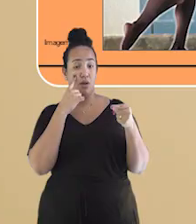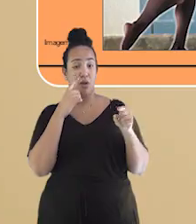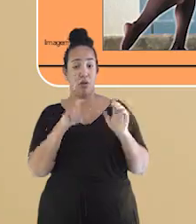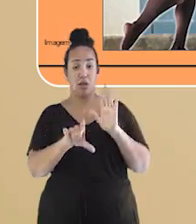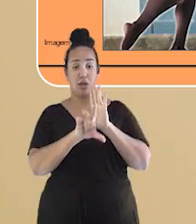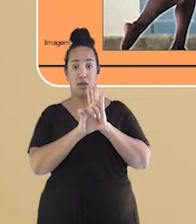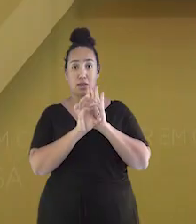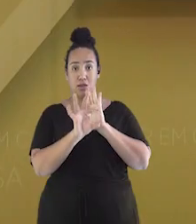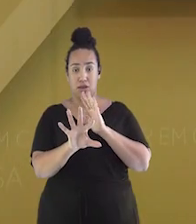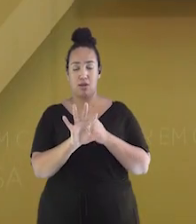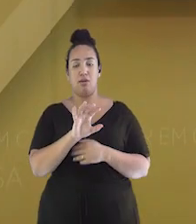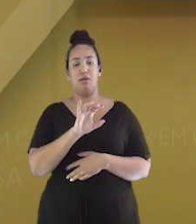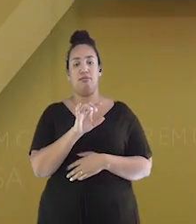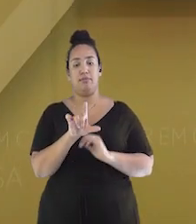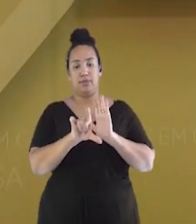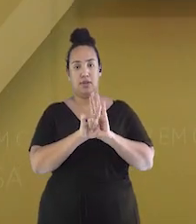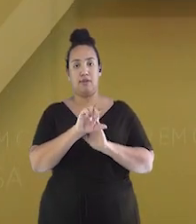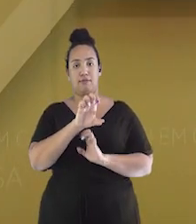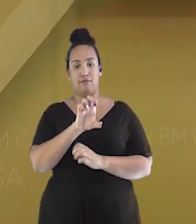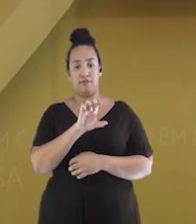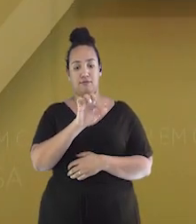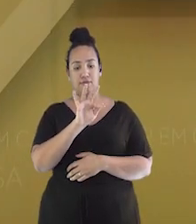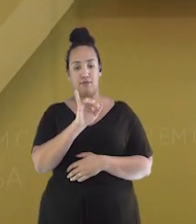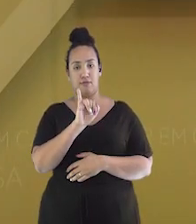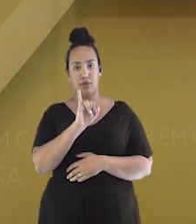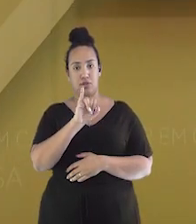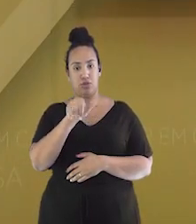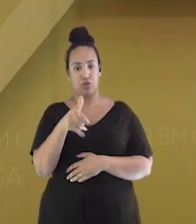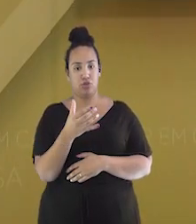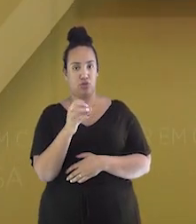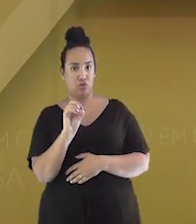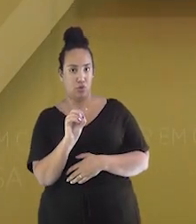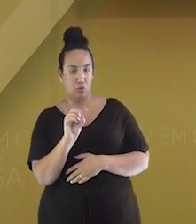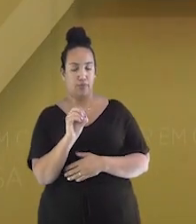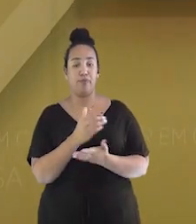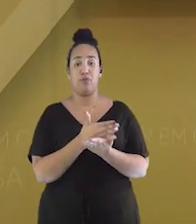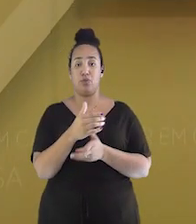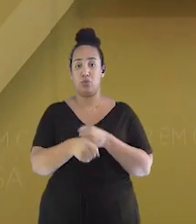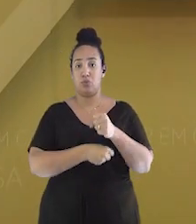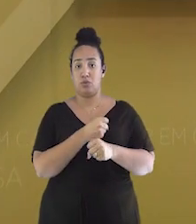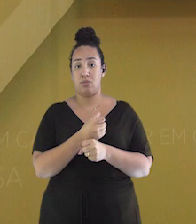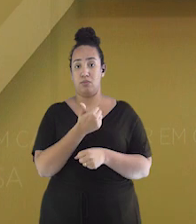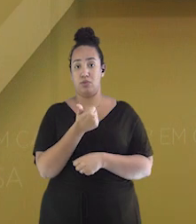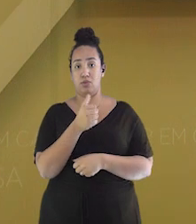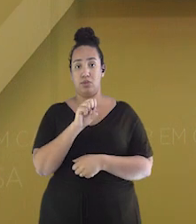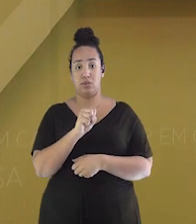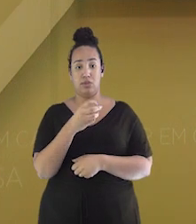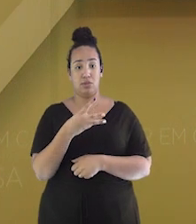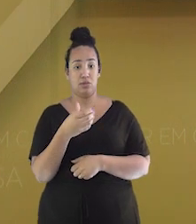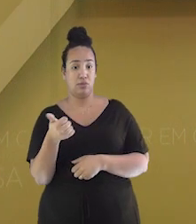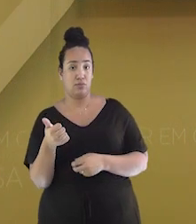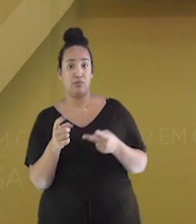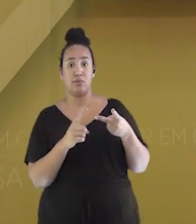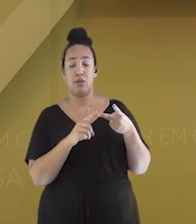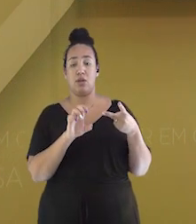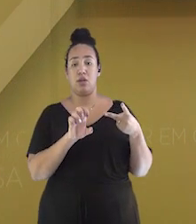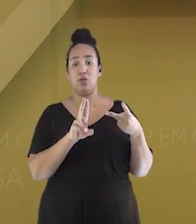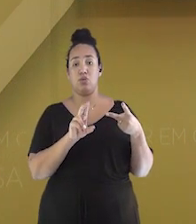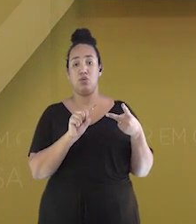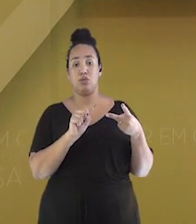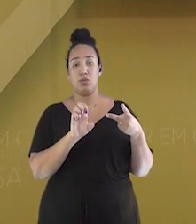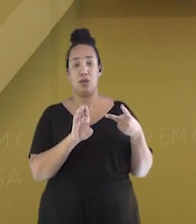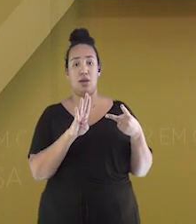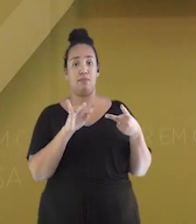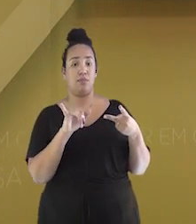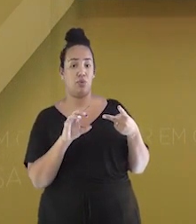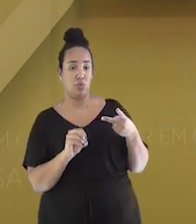Lei Feijó, que começou ali em 1831. Logo após, nós vamos ver a Lei Eusébio de Queiroz. Em